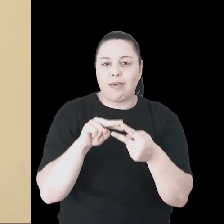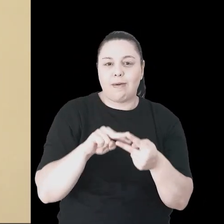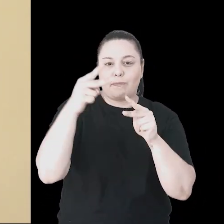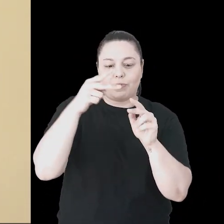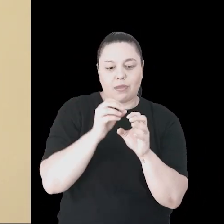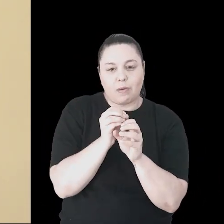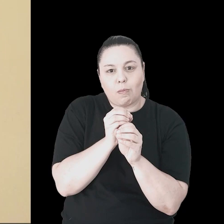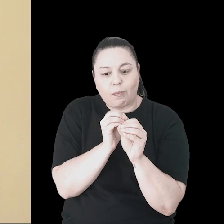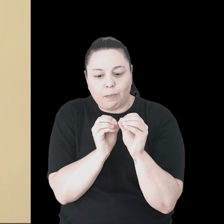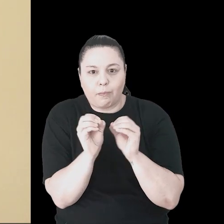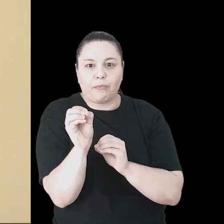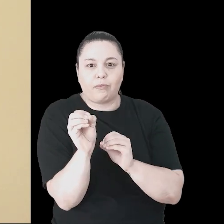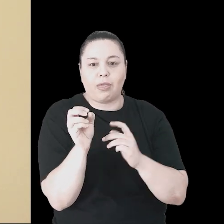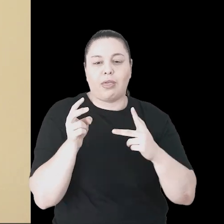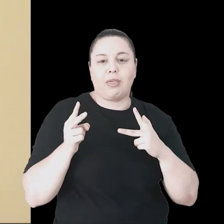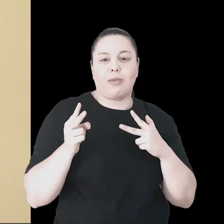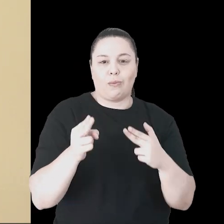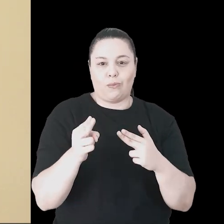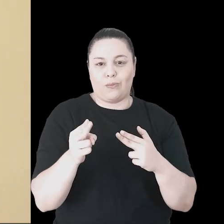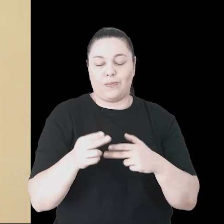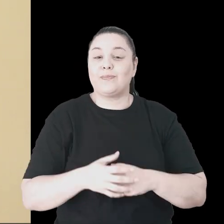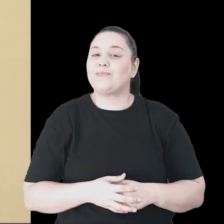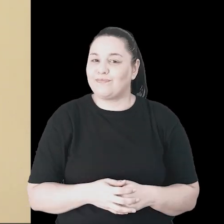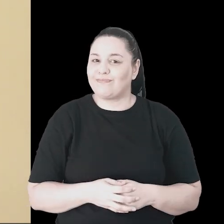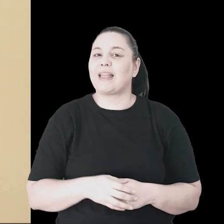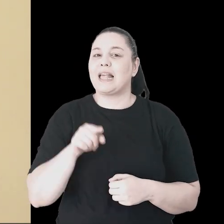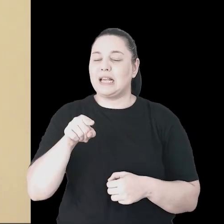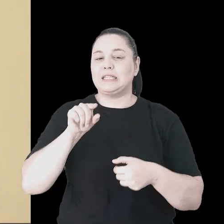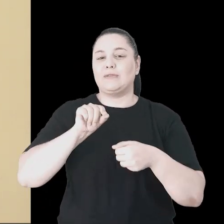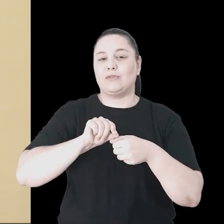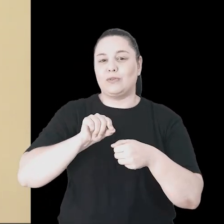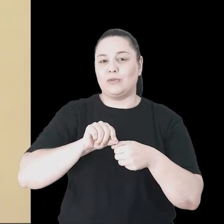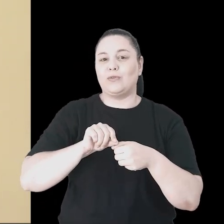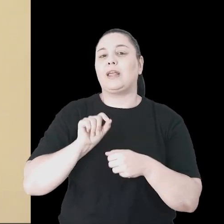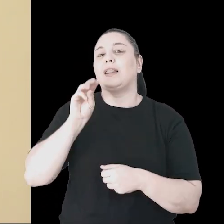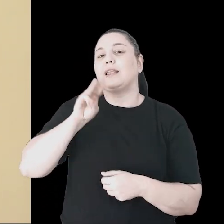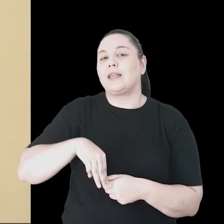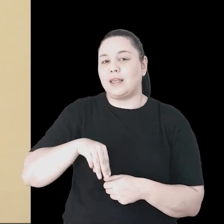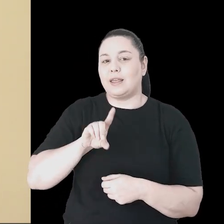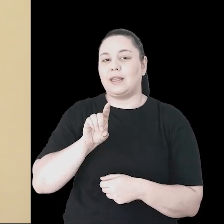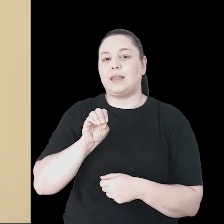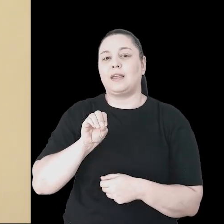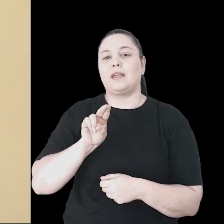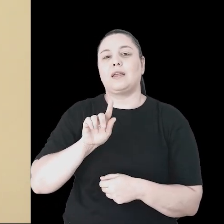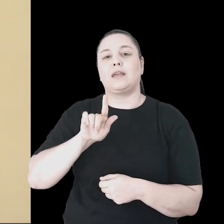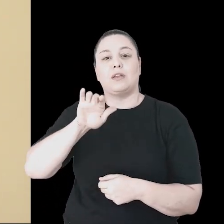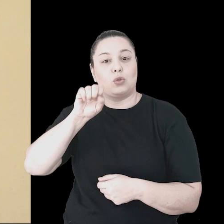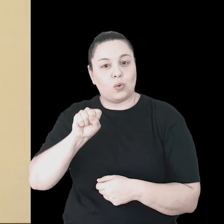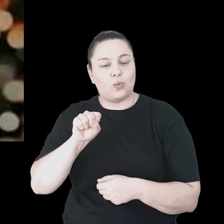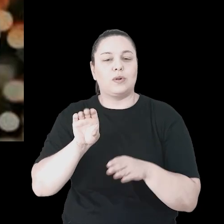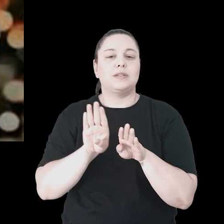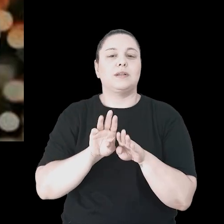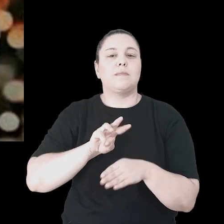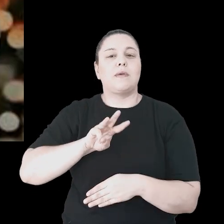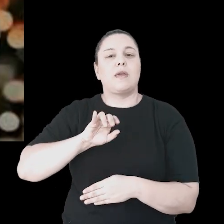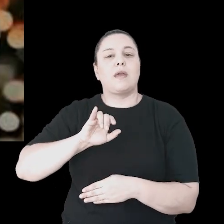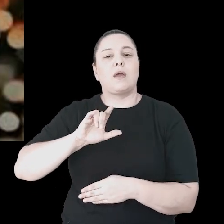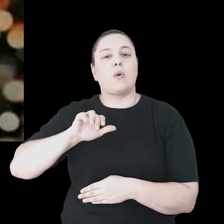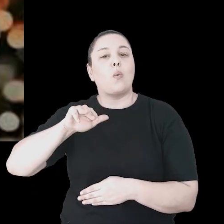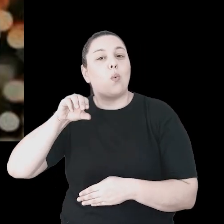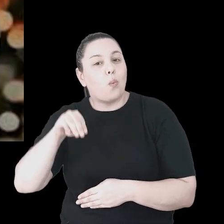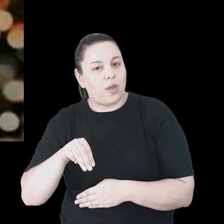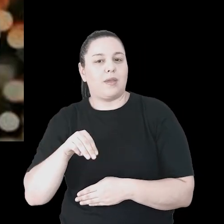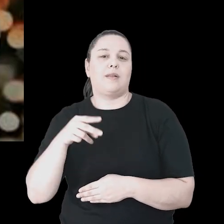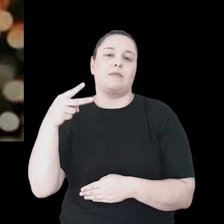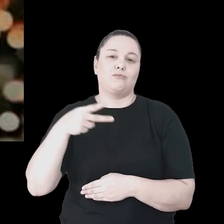a clonagem do gene da GFP de Aequorea victoria, que foi realizada por Douglas Pracher e